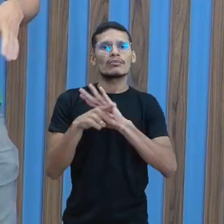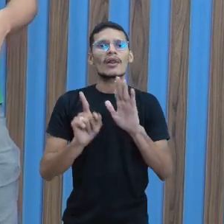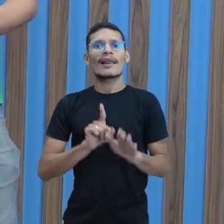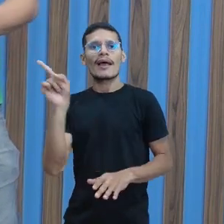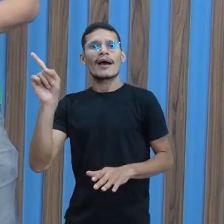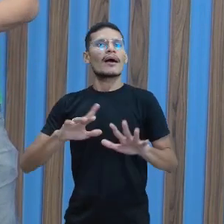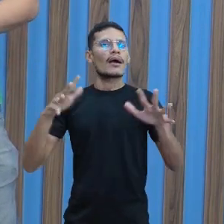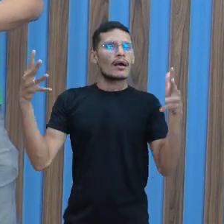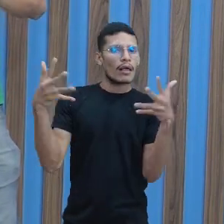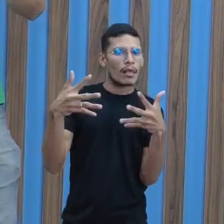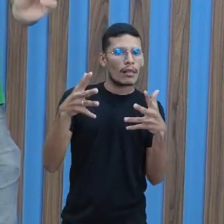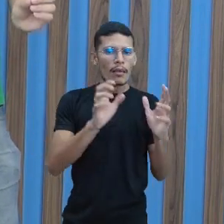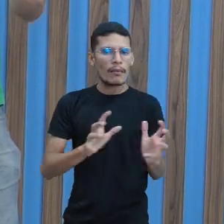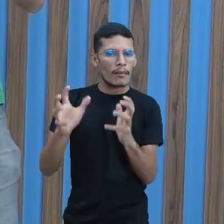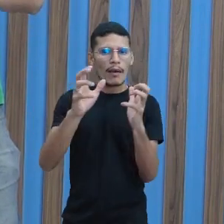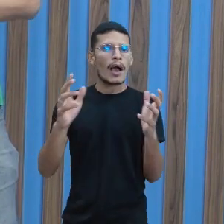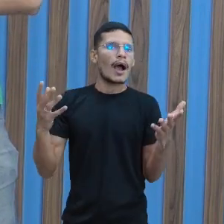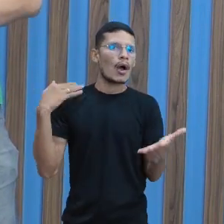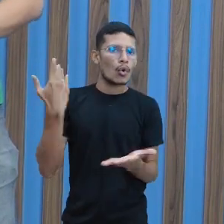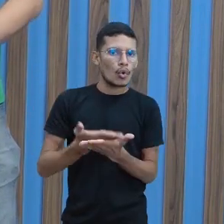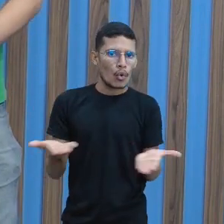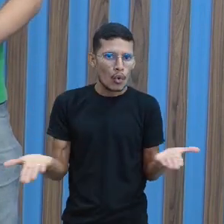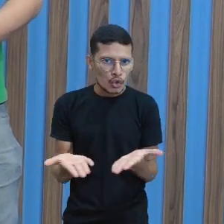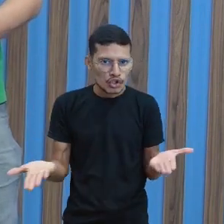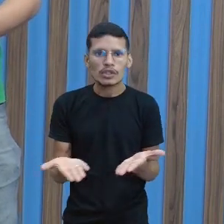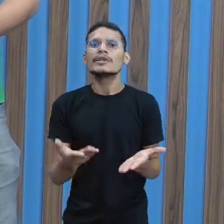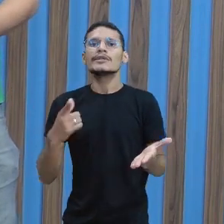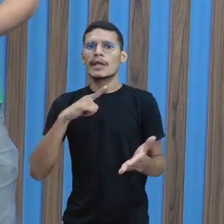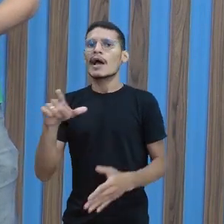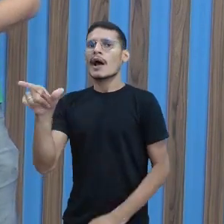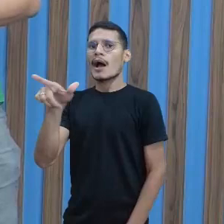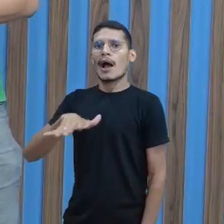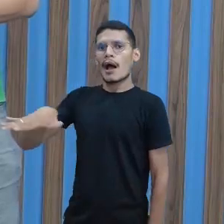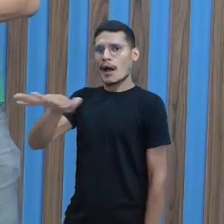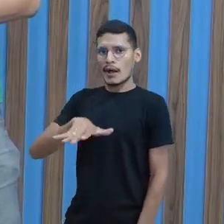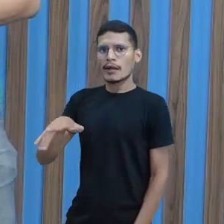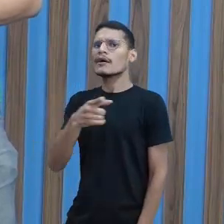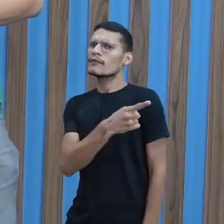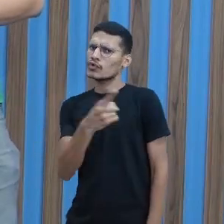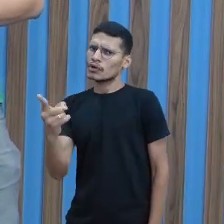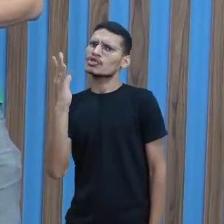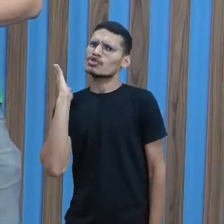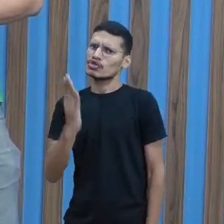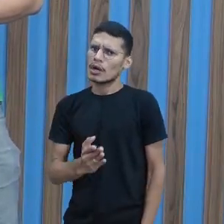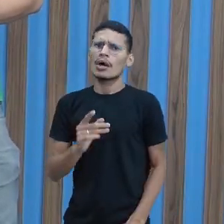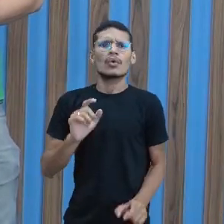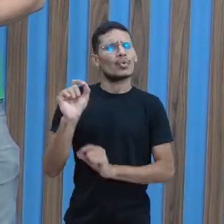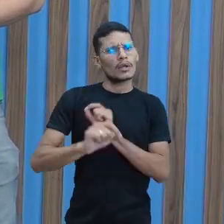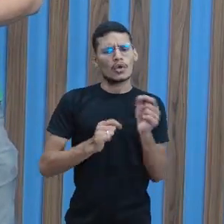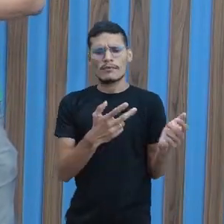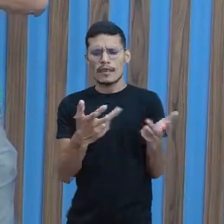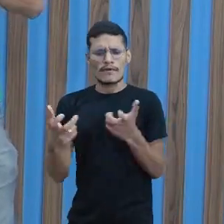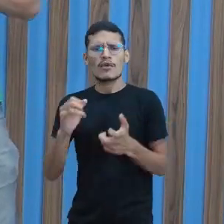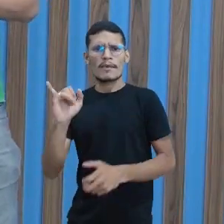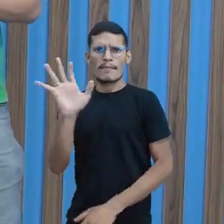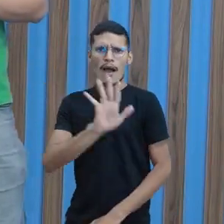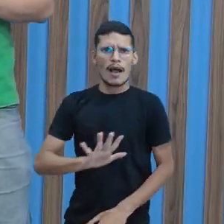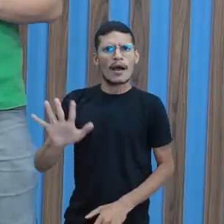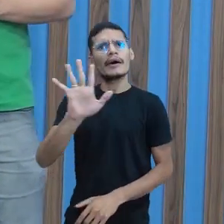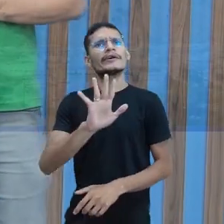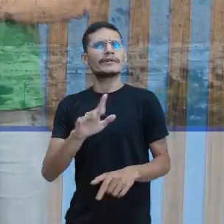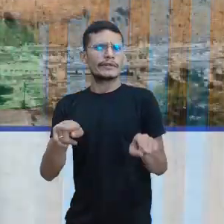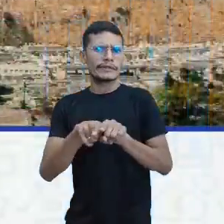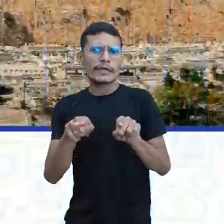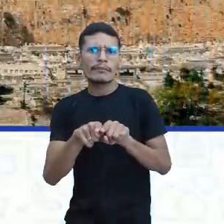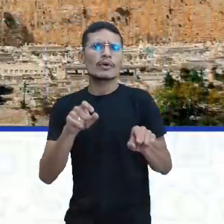conflito que existe na atualidade, tá? Então o Oriente Médio e a questão da Palestina. Então vocês já, né, devem ter observado essa imagem, devem ter,